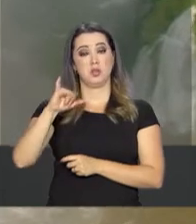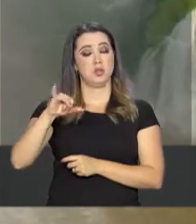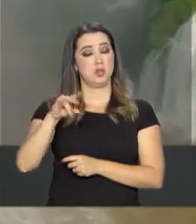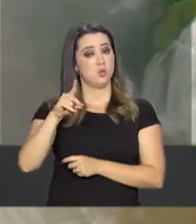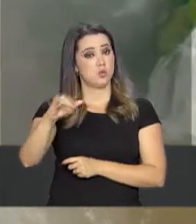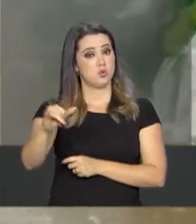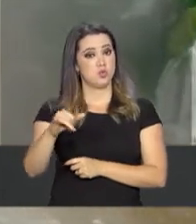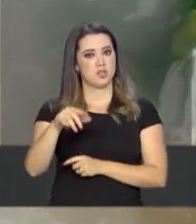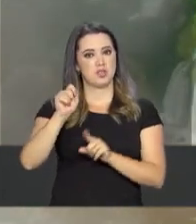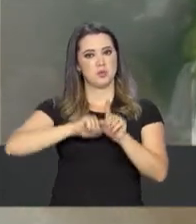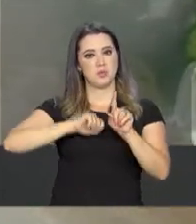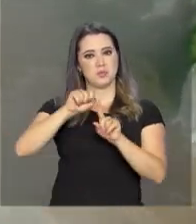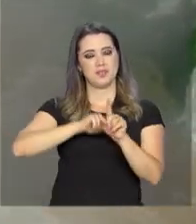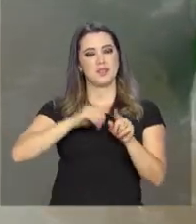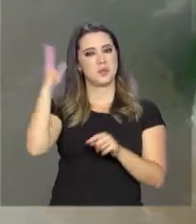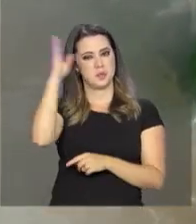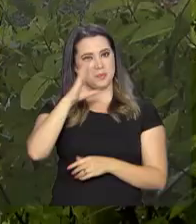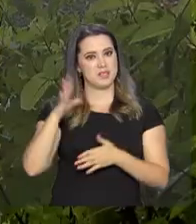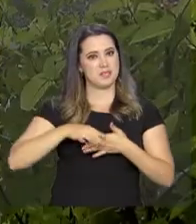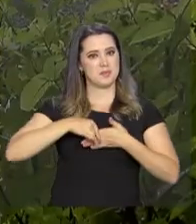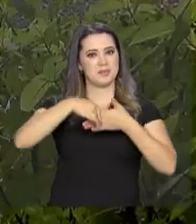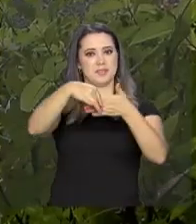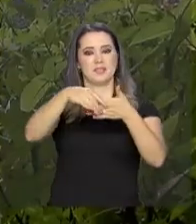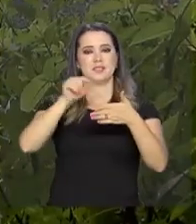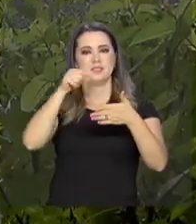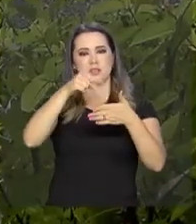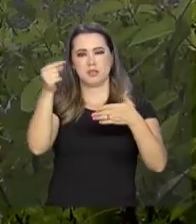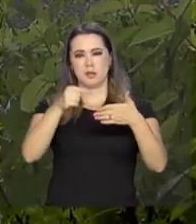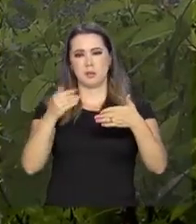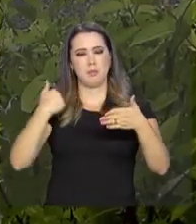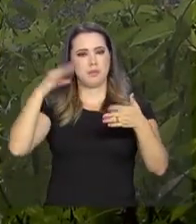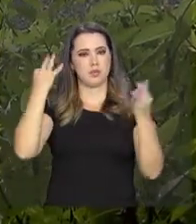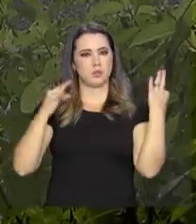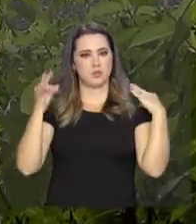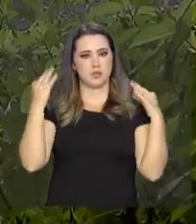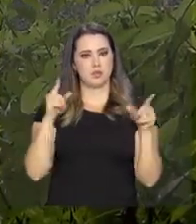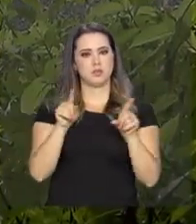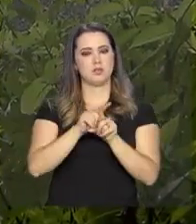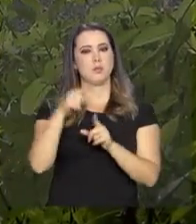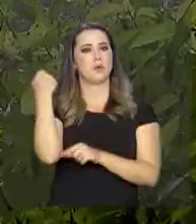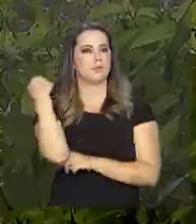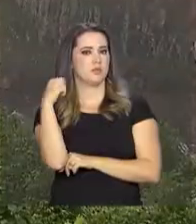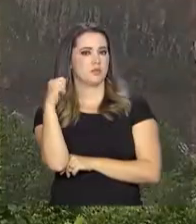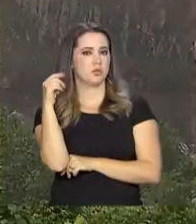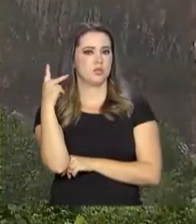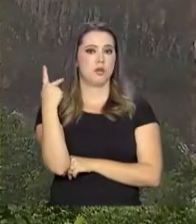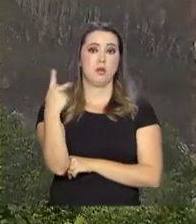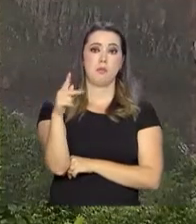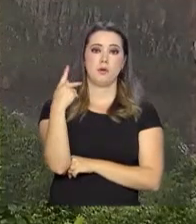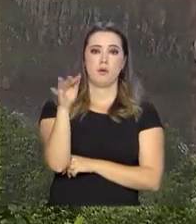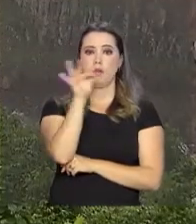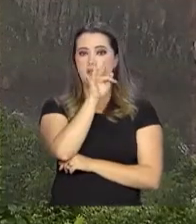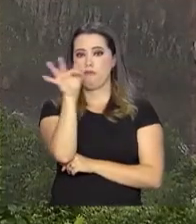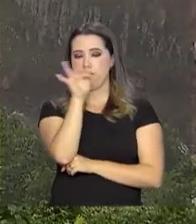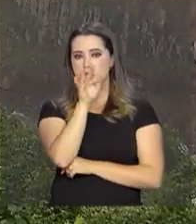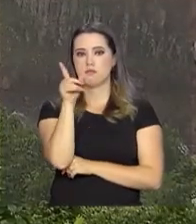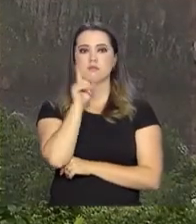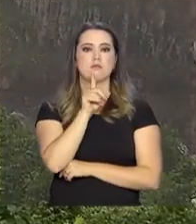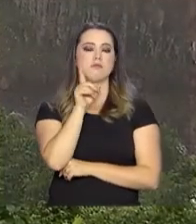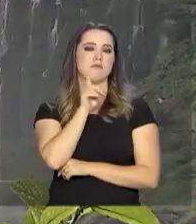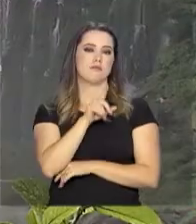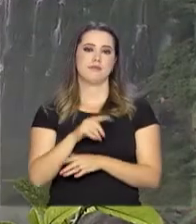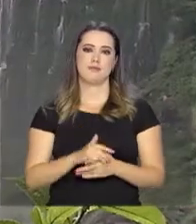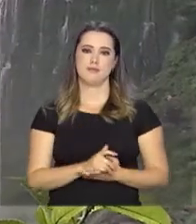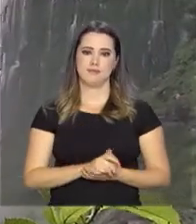Os brasileiros lideram o ranking de nacionalidades entre os turistas, seguidos por visitantes da Argentina, Paraguai, França